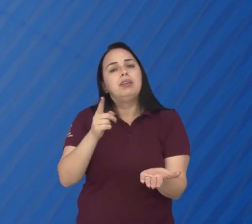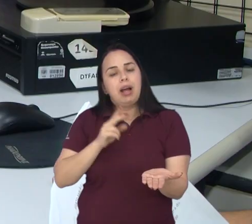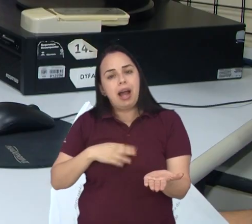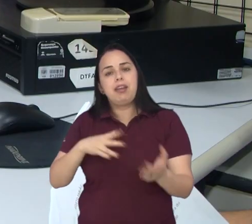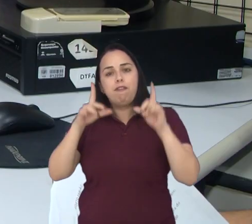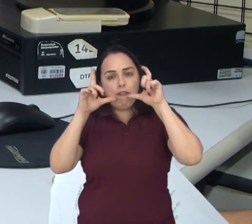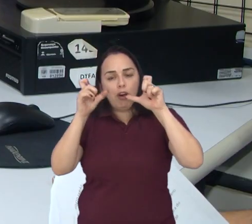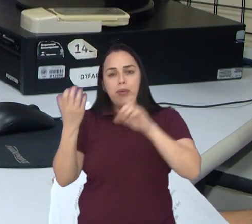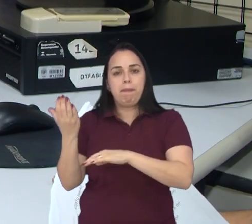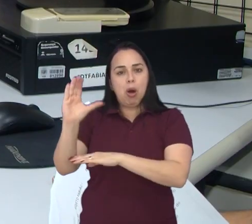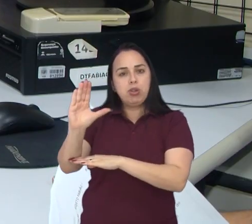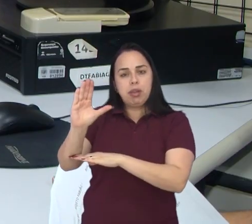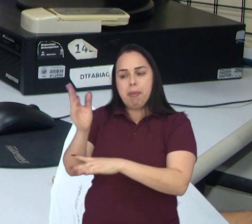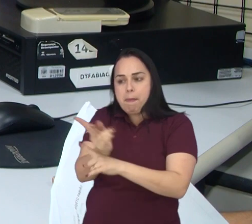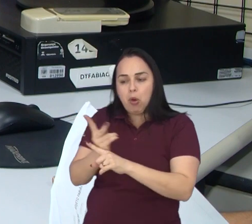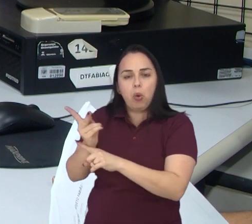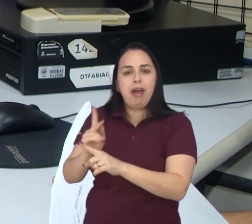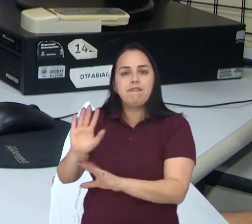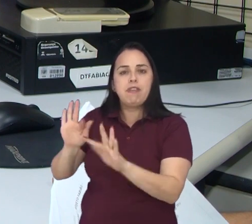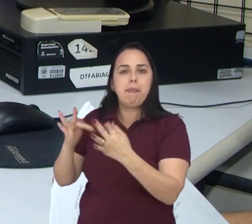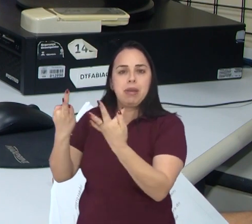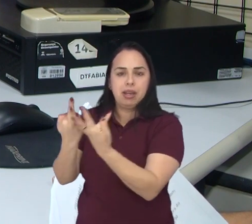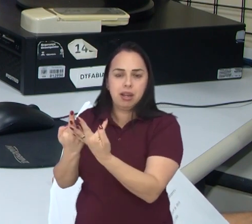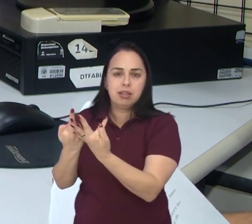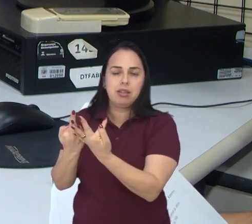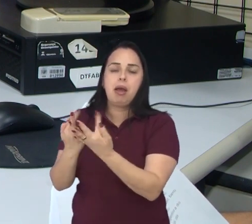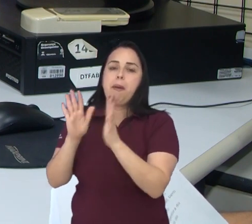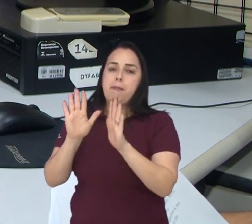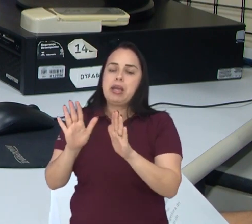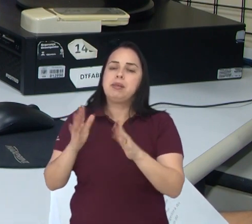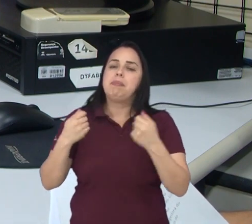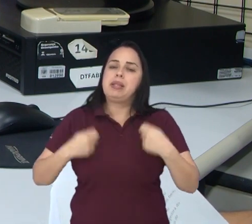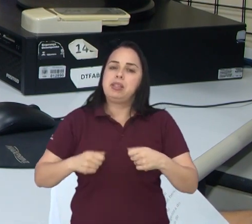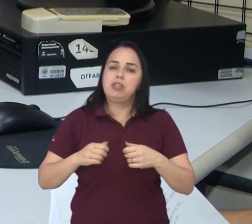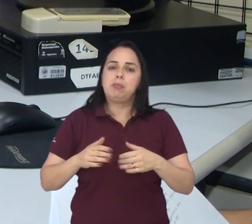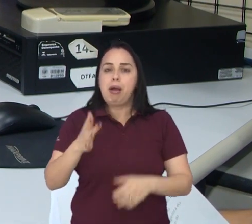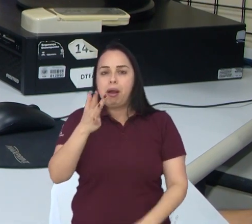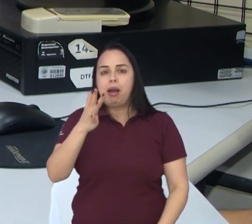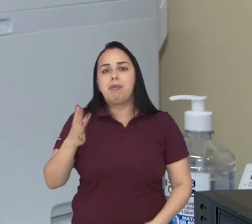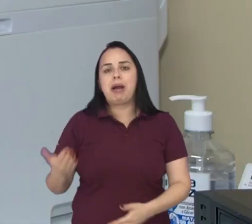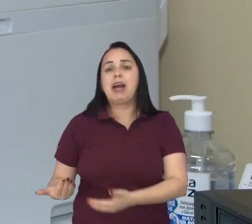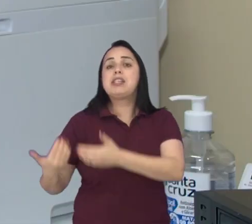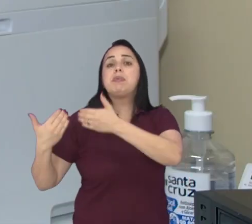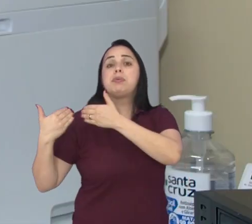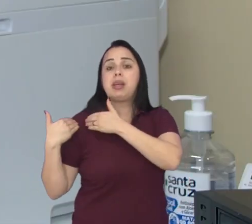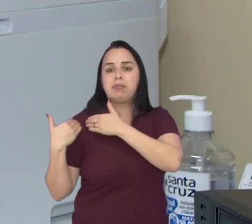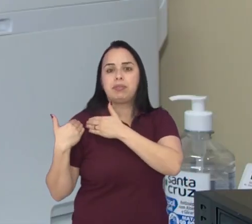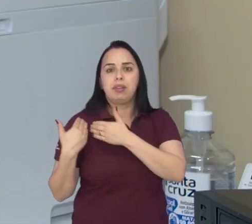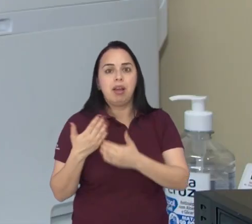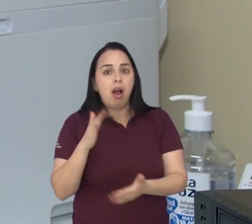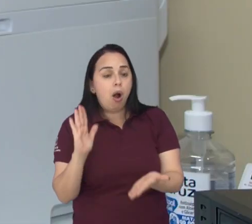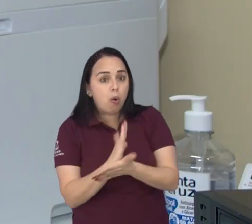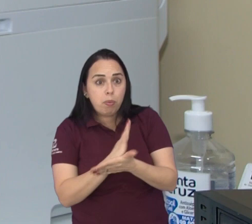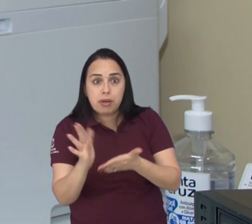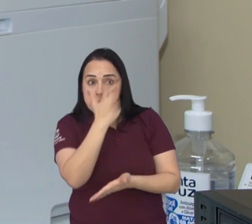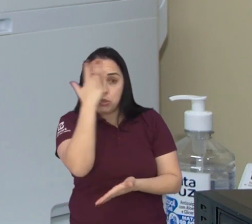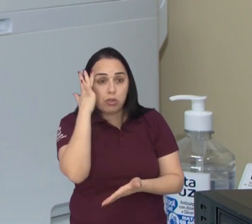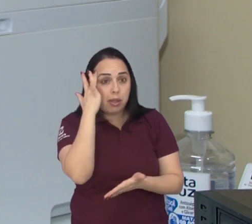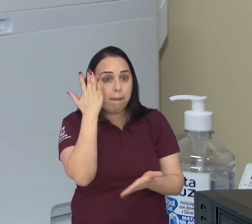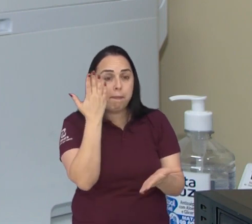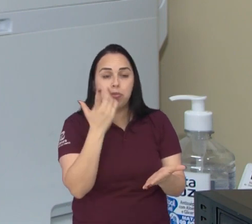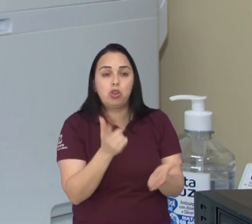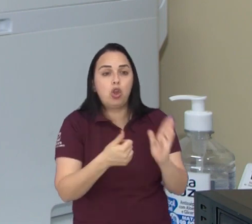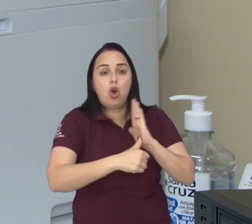identificados. Para o vereador, é importante que haja um órgão centralizador das informações. Tem pessoas que acabam perdendo